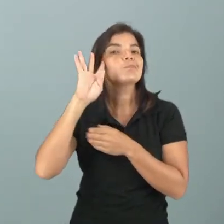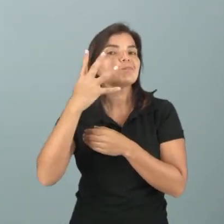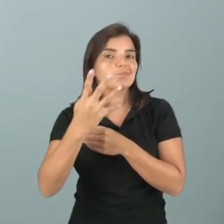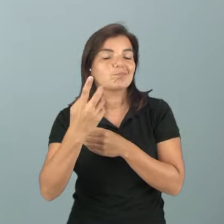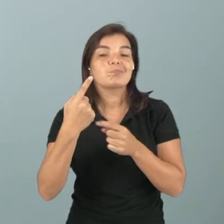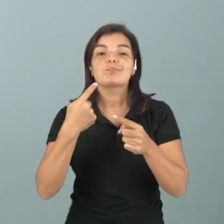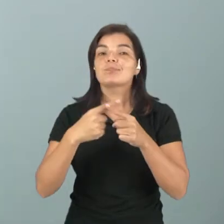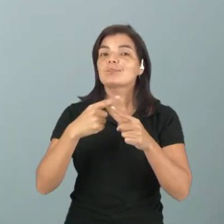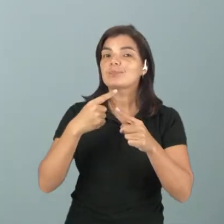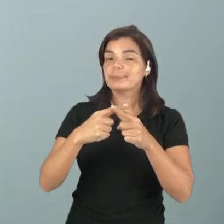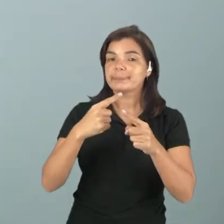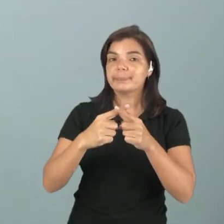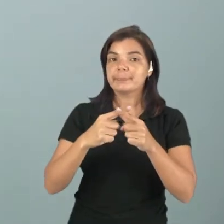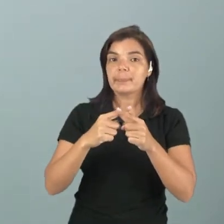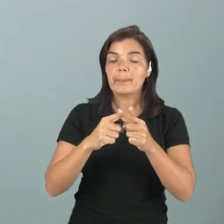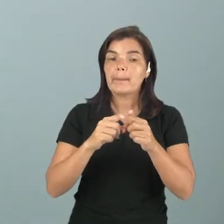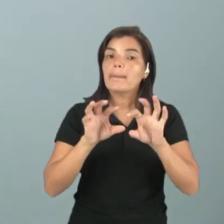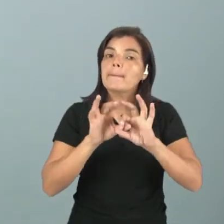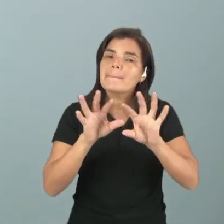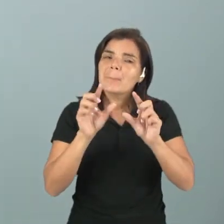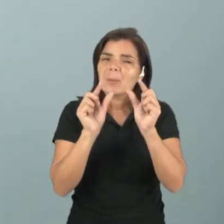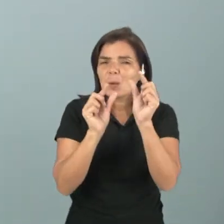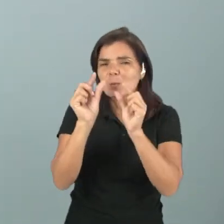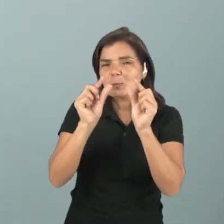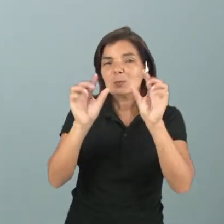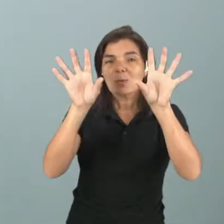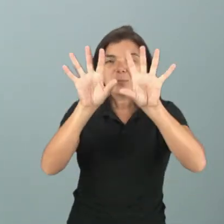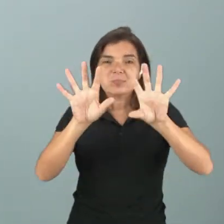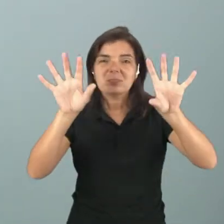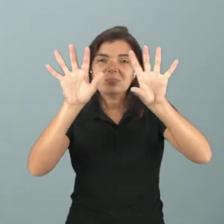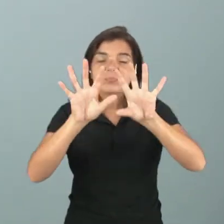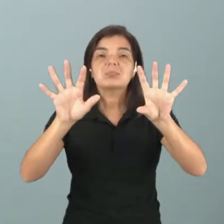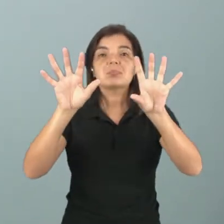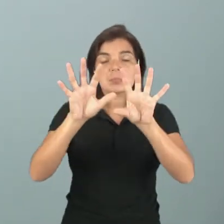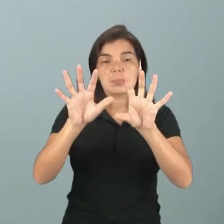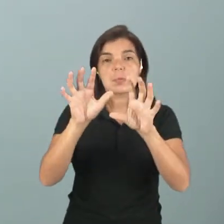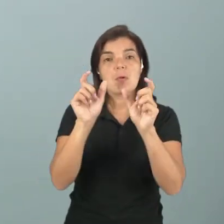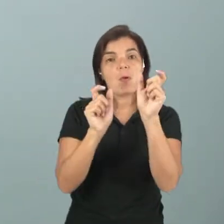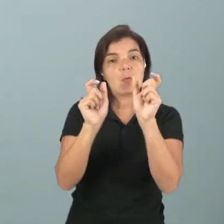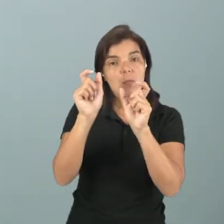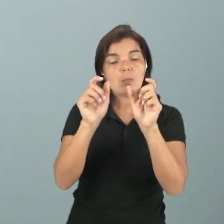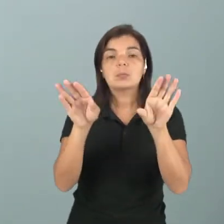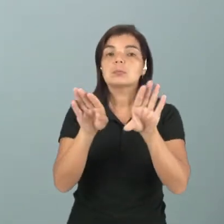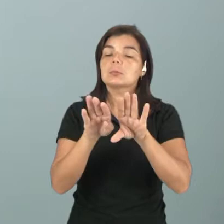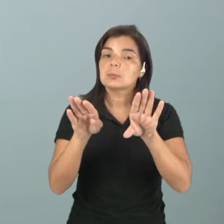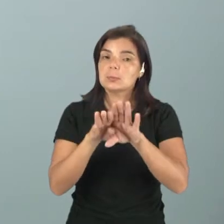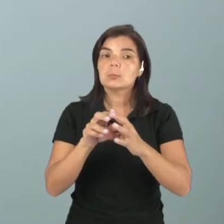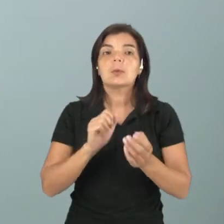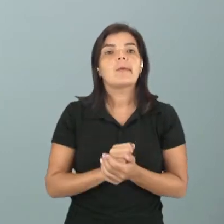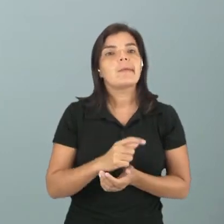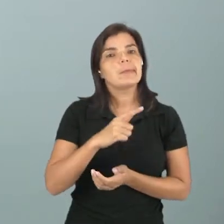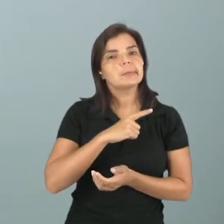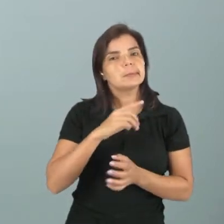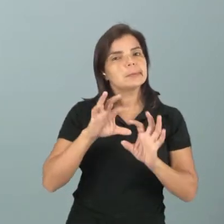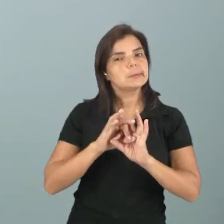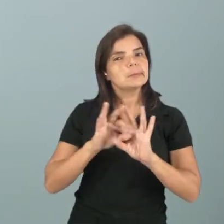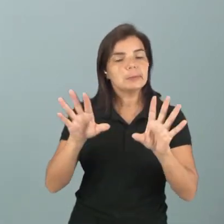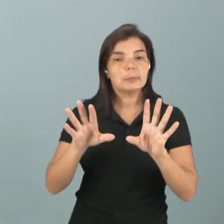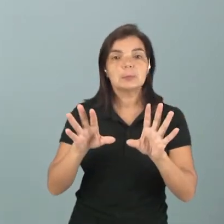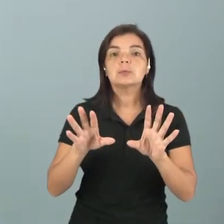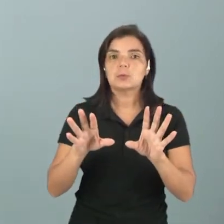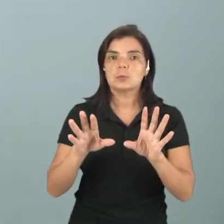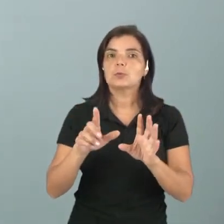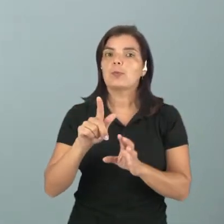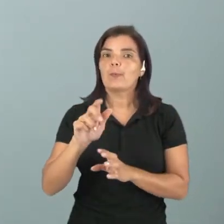no lançamento de grandes partículas no ar. E essas grandes partículas, além delas, também vão ser liberados